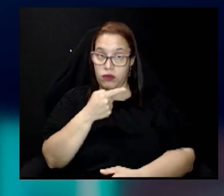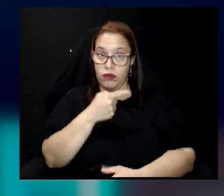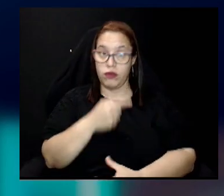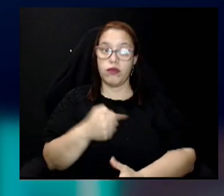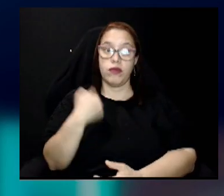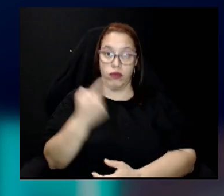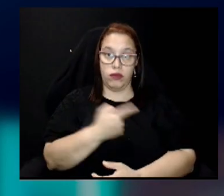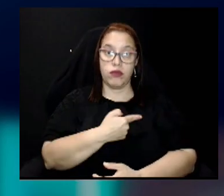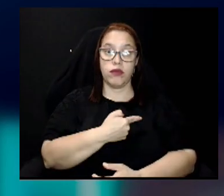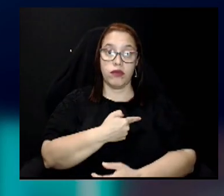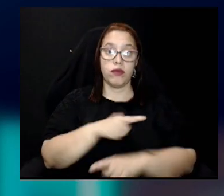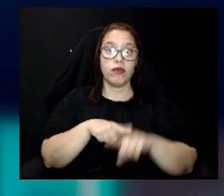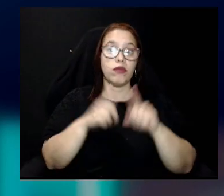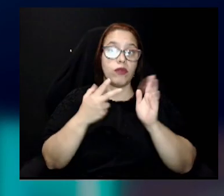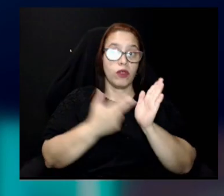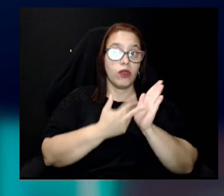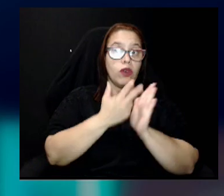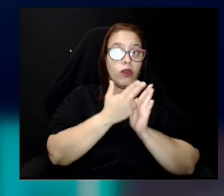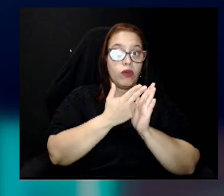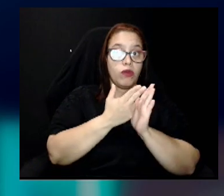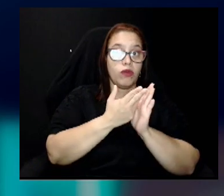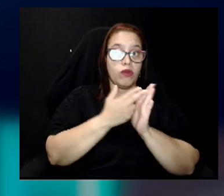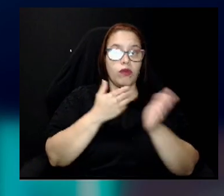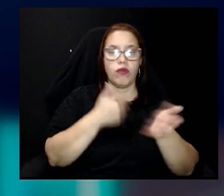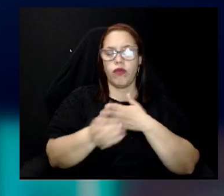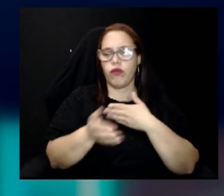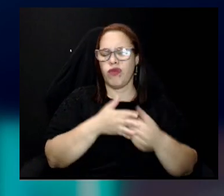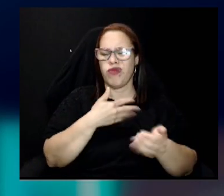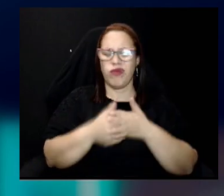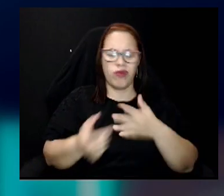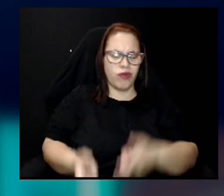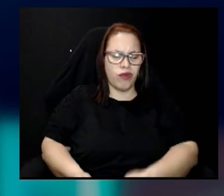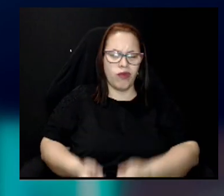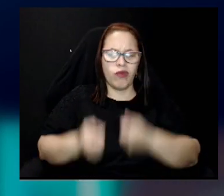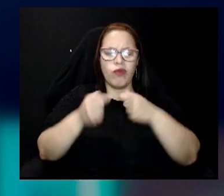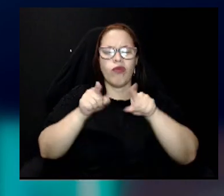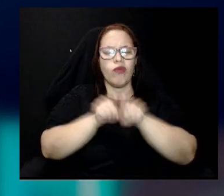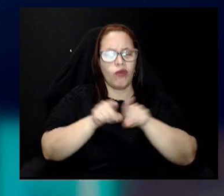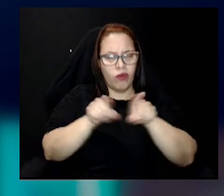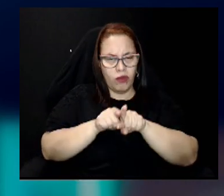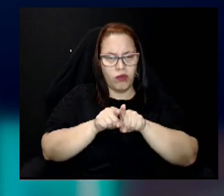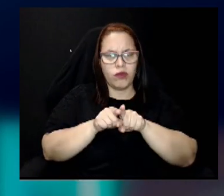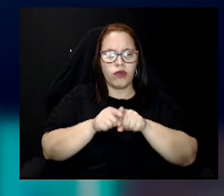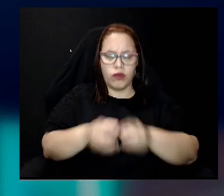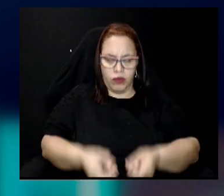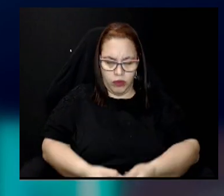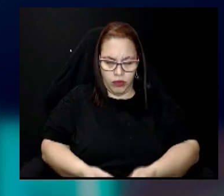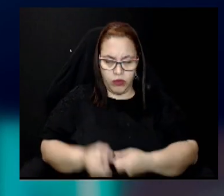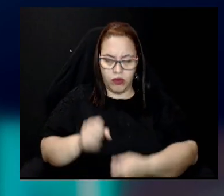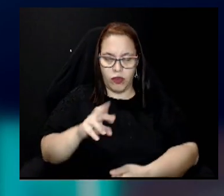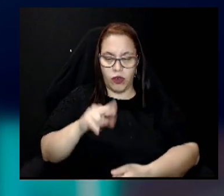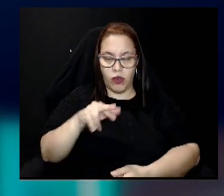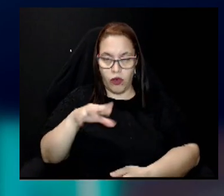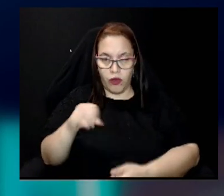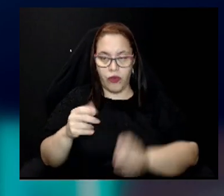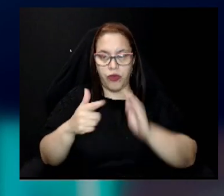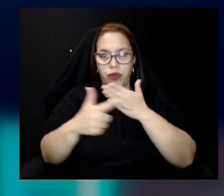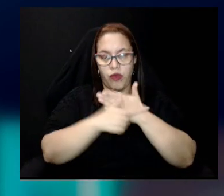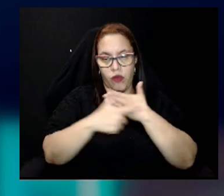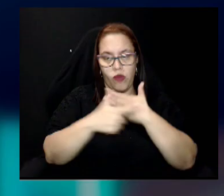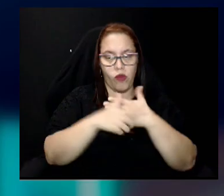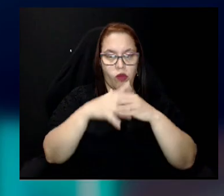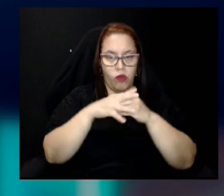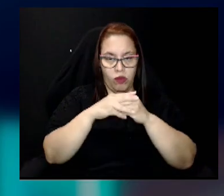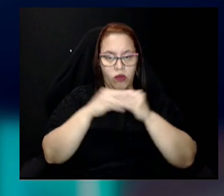mas a cirurgia, para qualquer câncer, e também para o câncer de ovário, a cirurgia tem um papel curativo. Então,